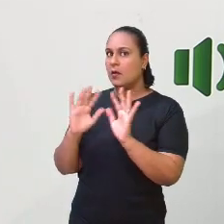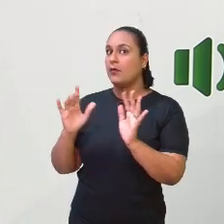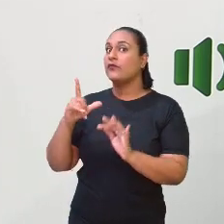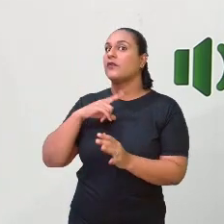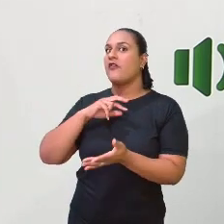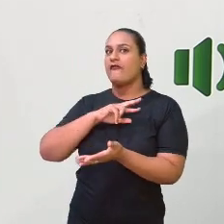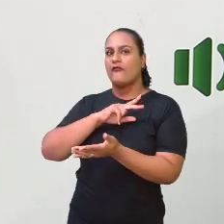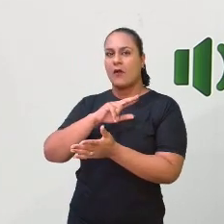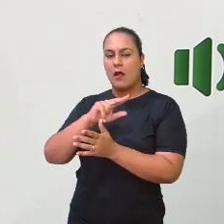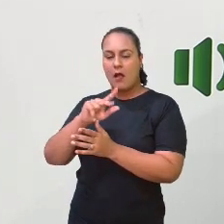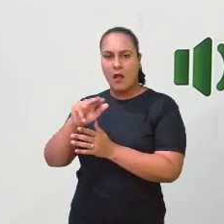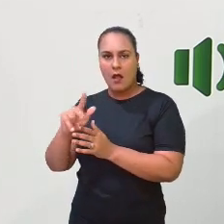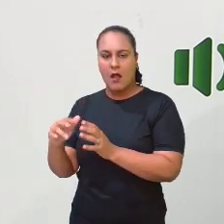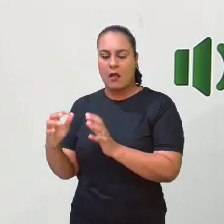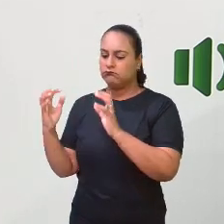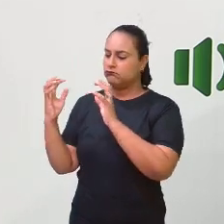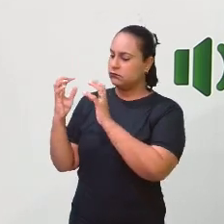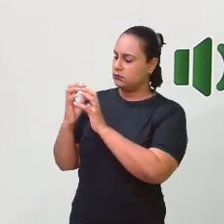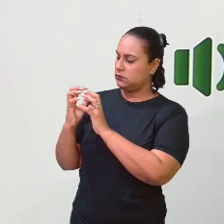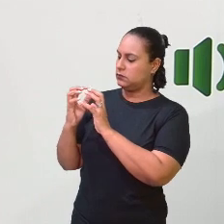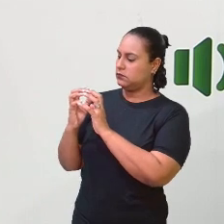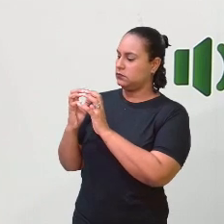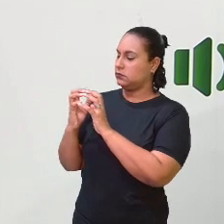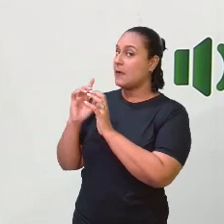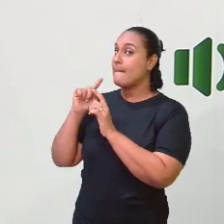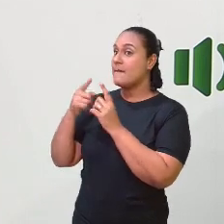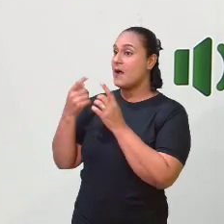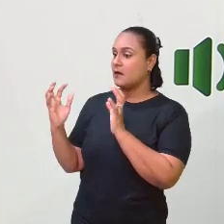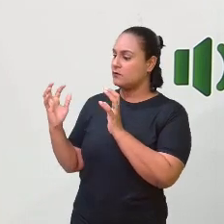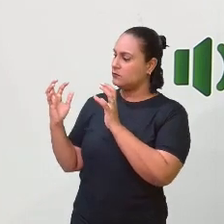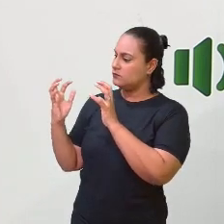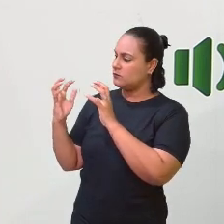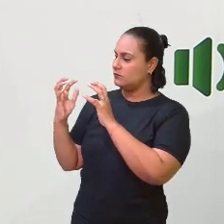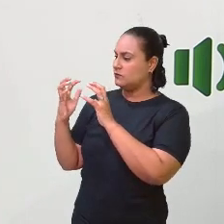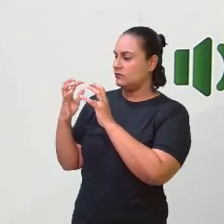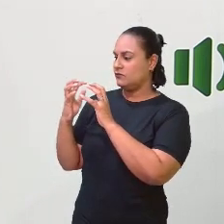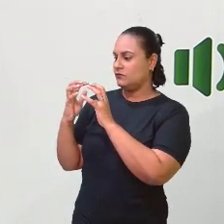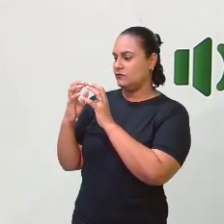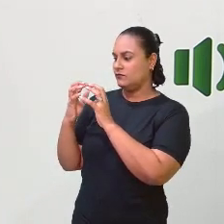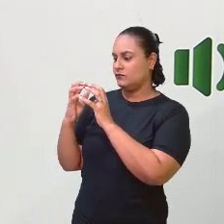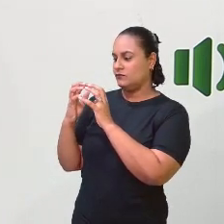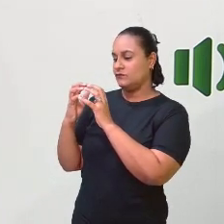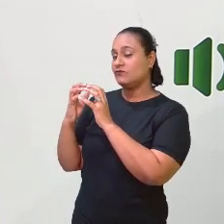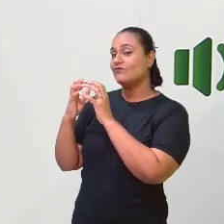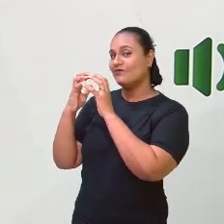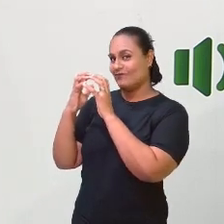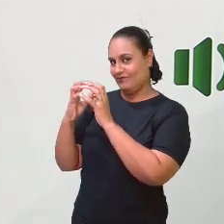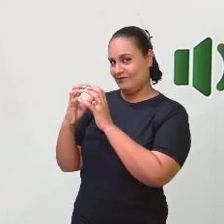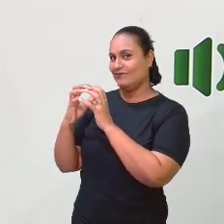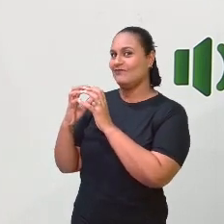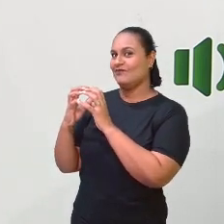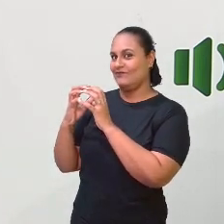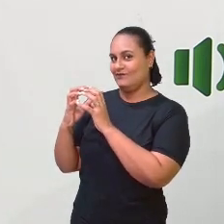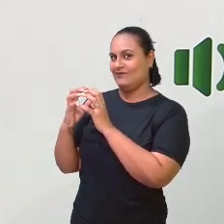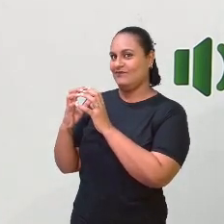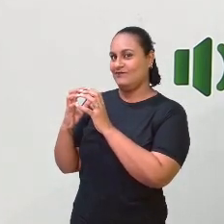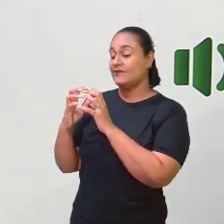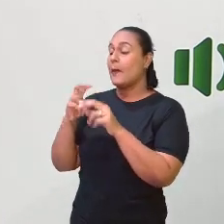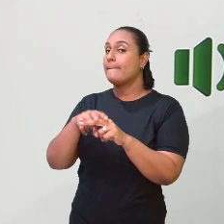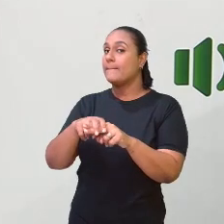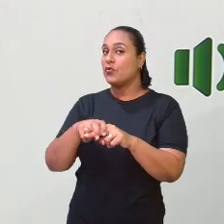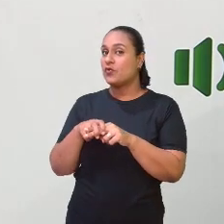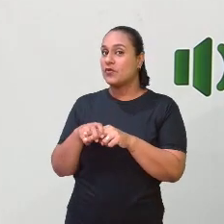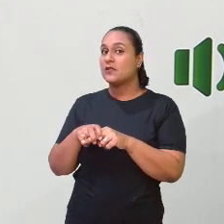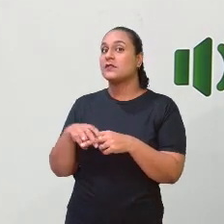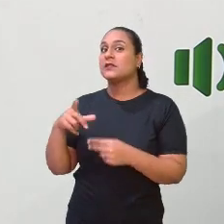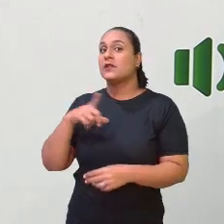por vários ossos, só que eles se encaixam, tá? Eles são encaixados, por isso que a gente